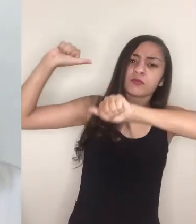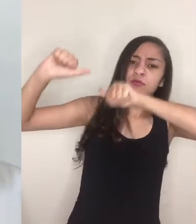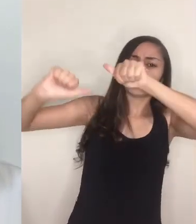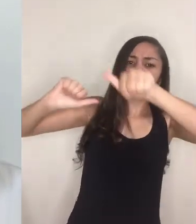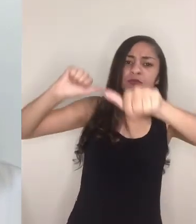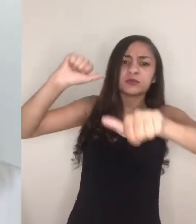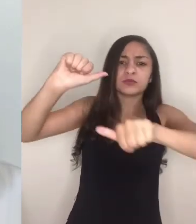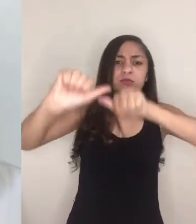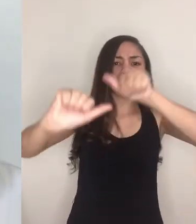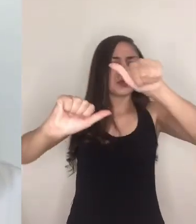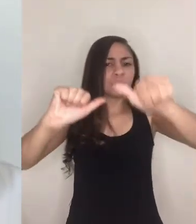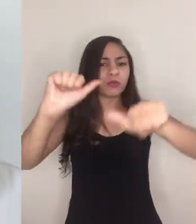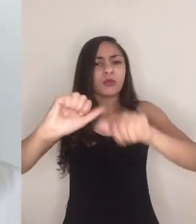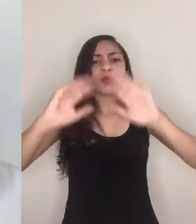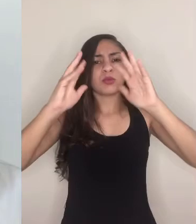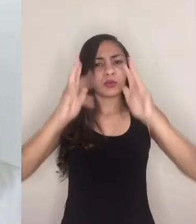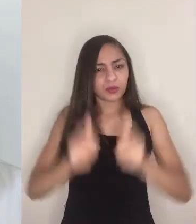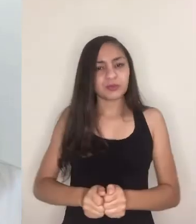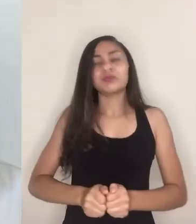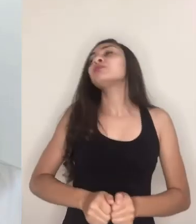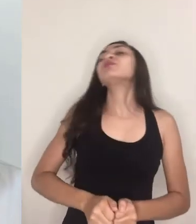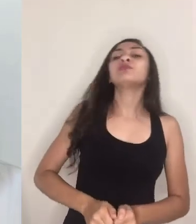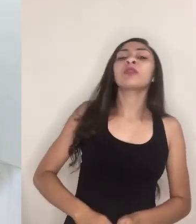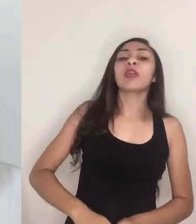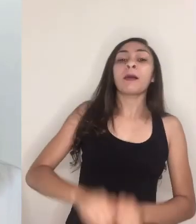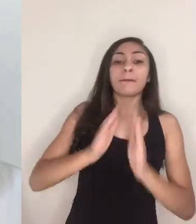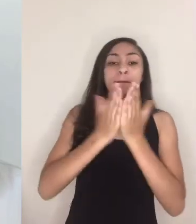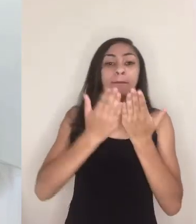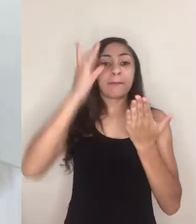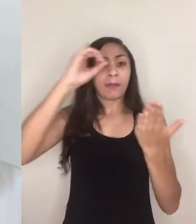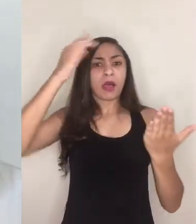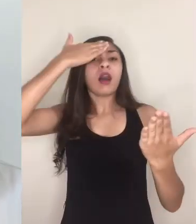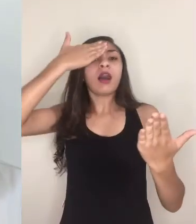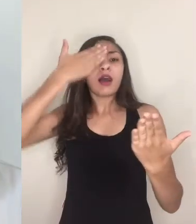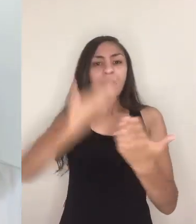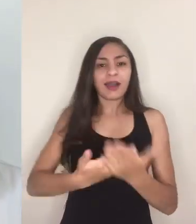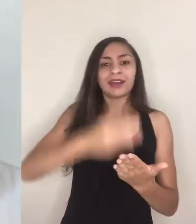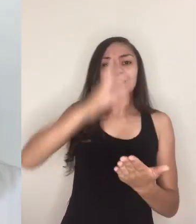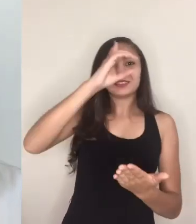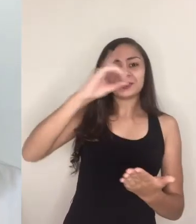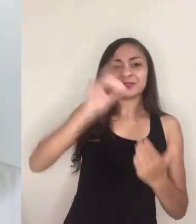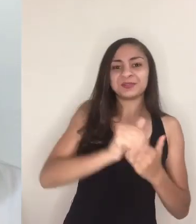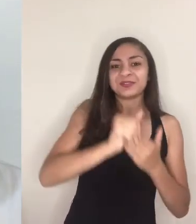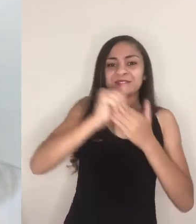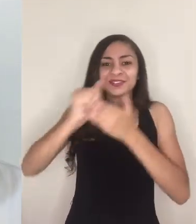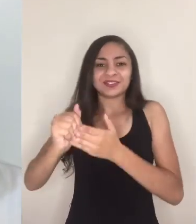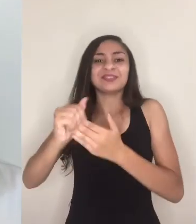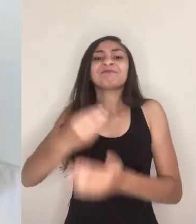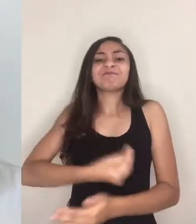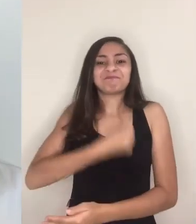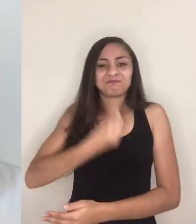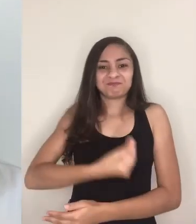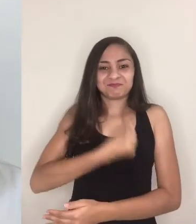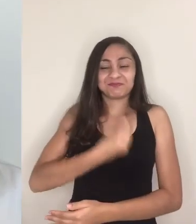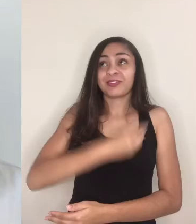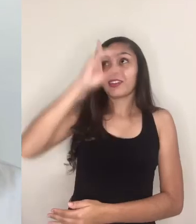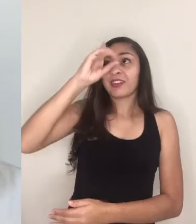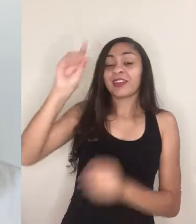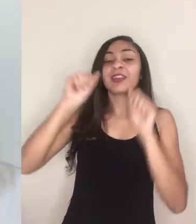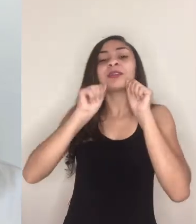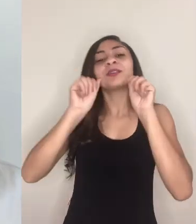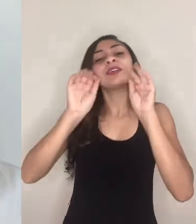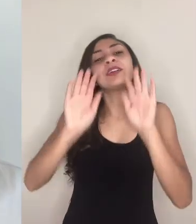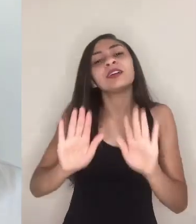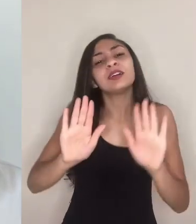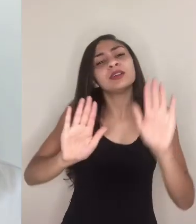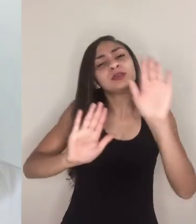história. Confie na palavra do Senhor e tenha dele a direção para a sua vida. Que ele te